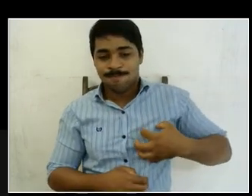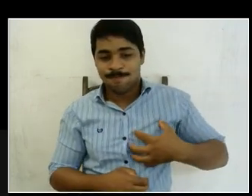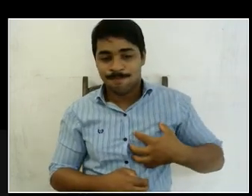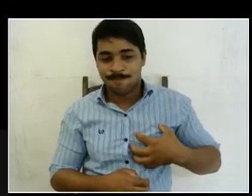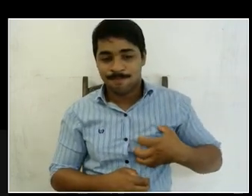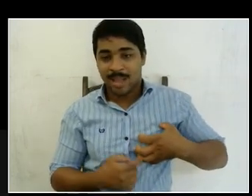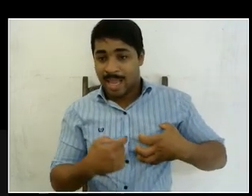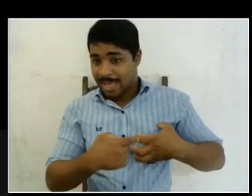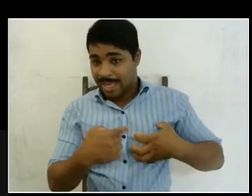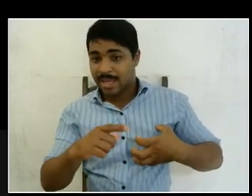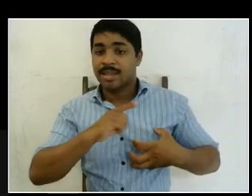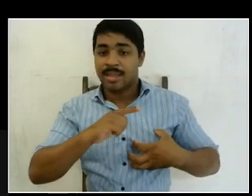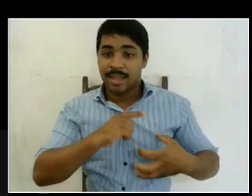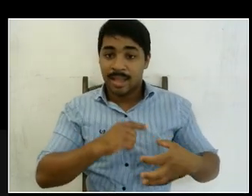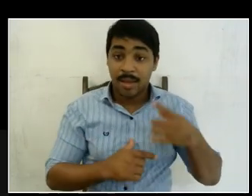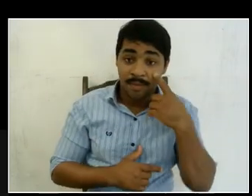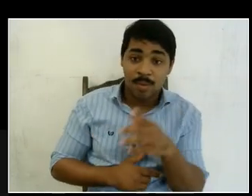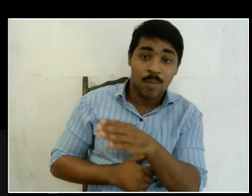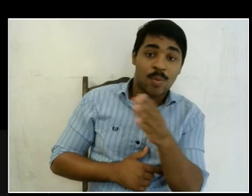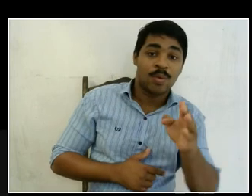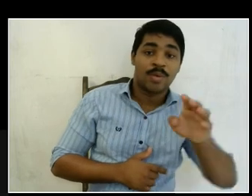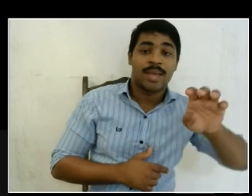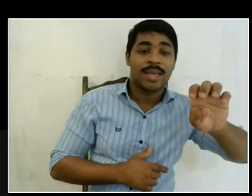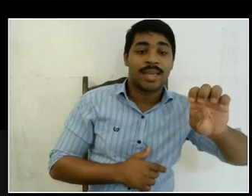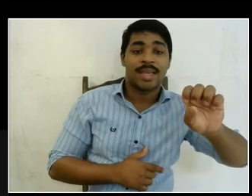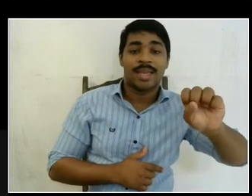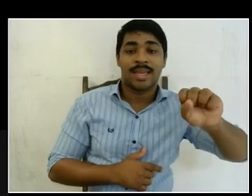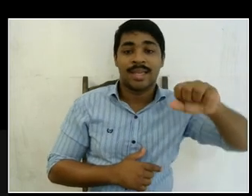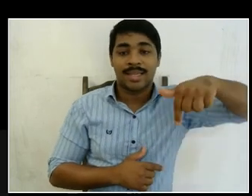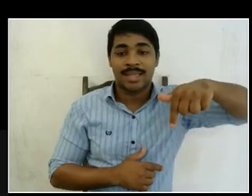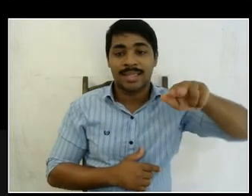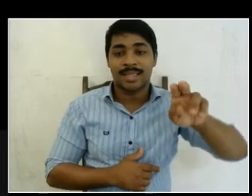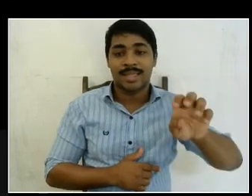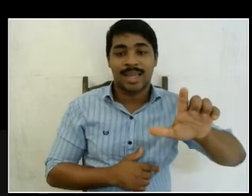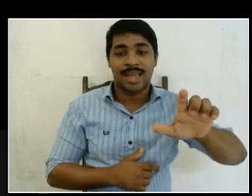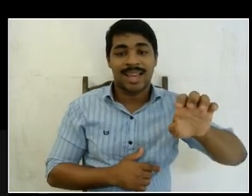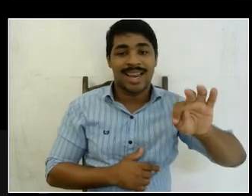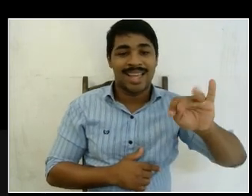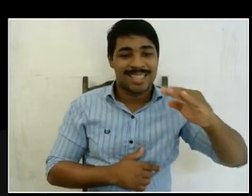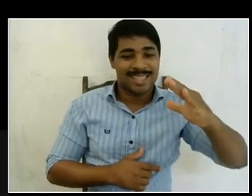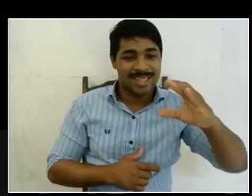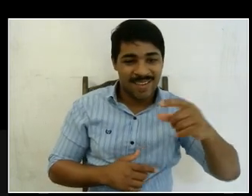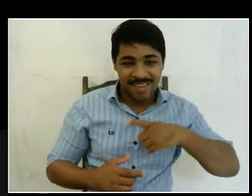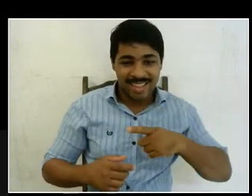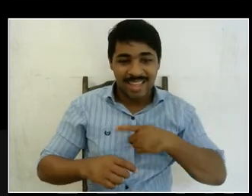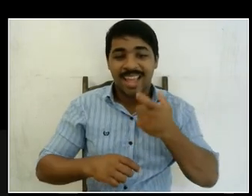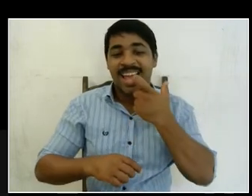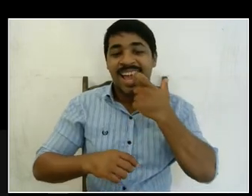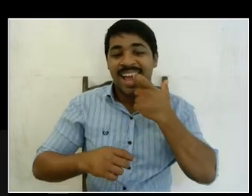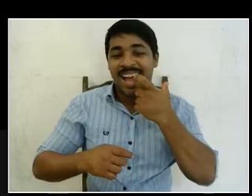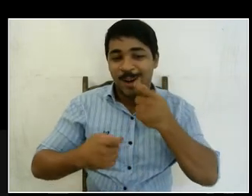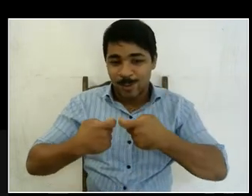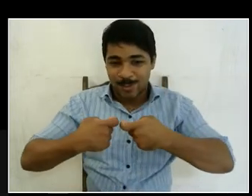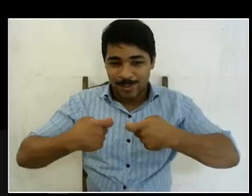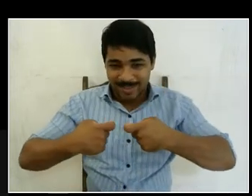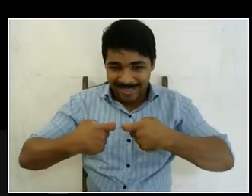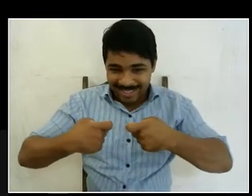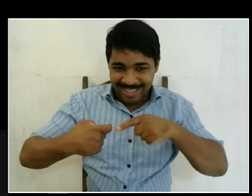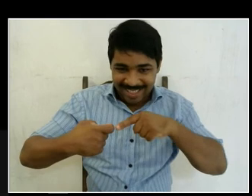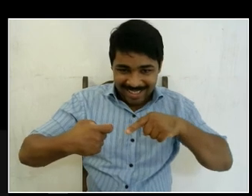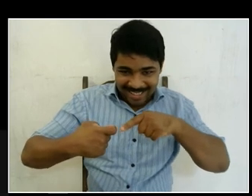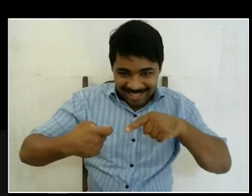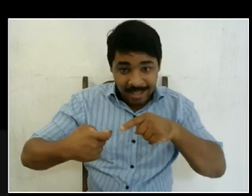encontrado ligado nos nossos ossos, né? O músculo mesmo, a gente chama de músculo. O tecido muscular não estriado,